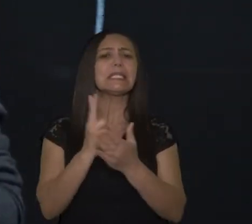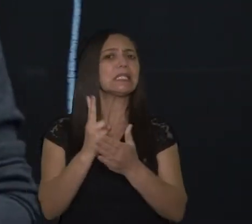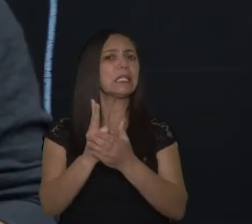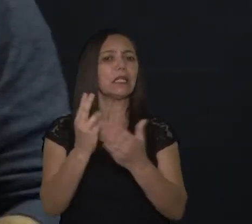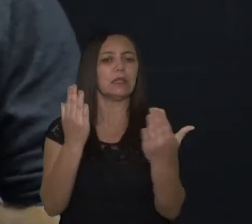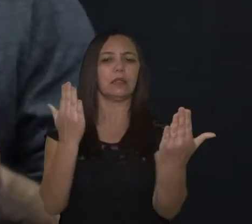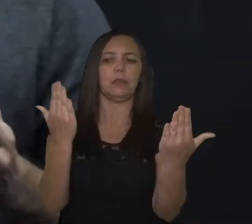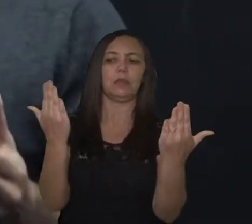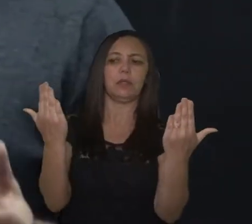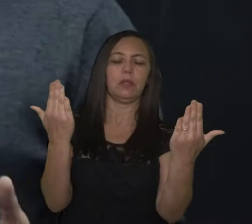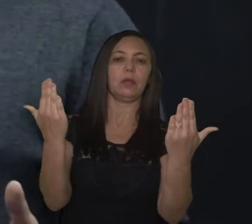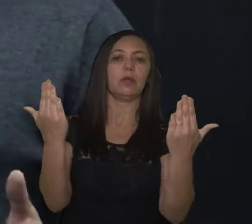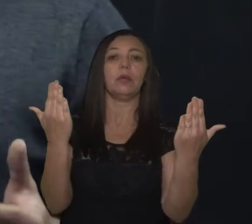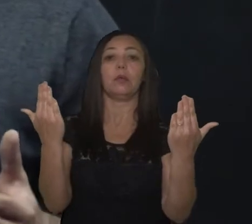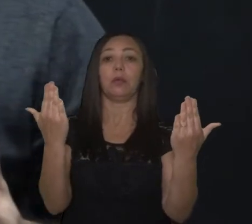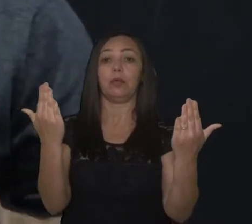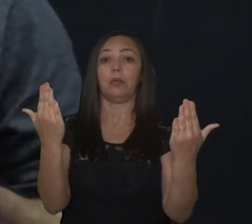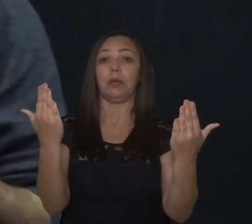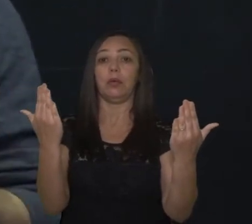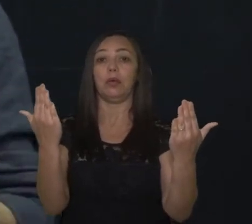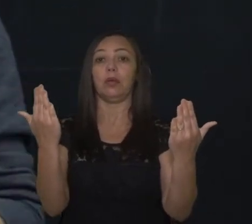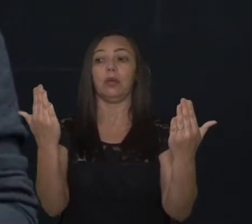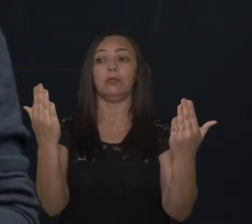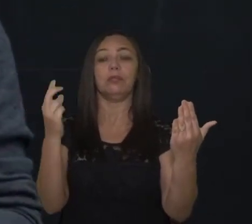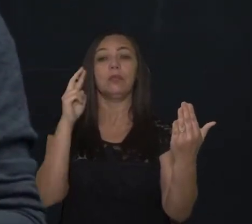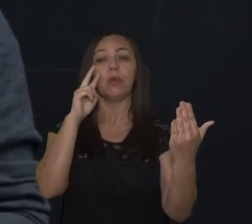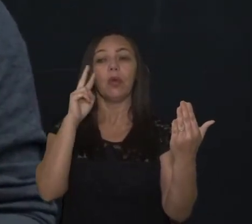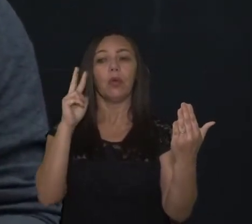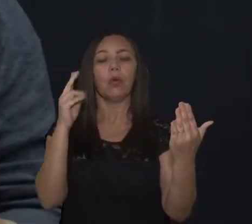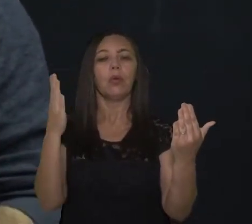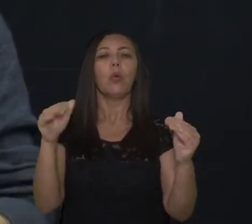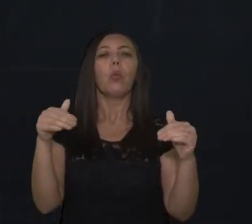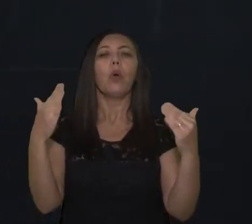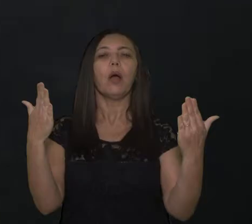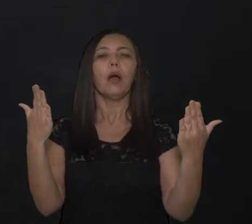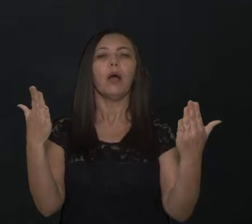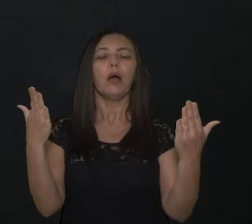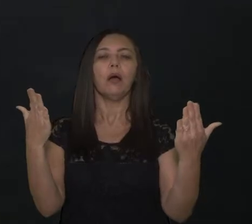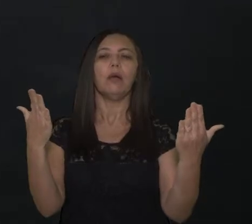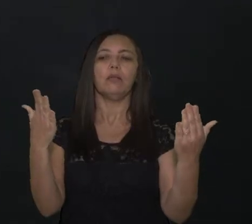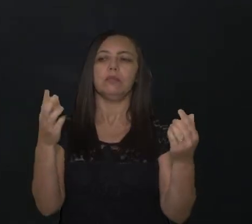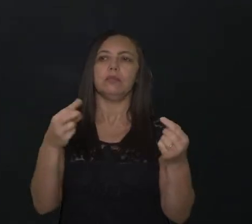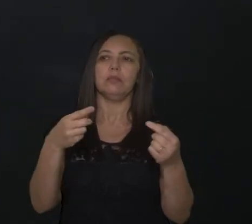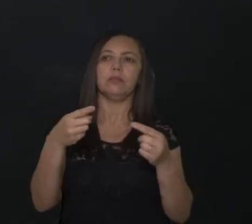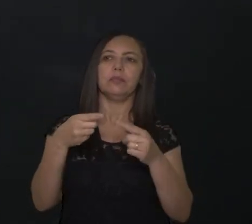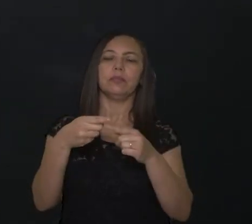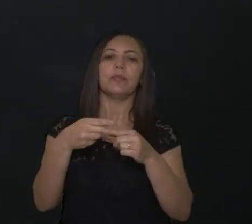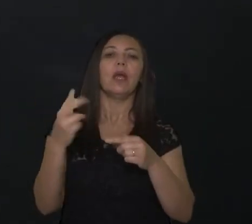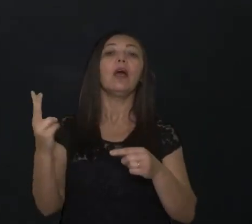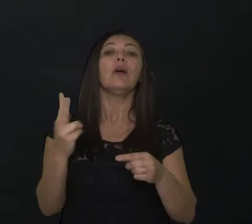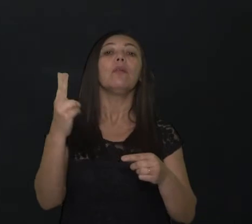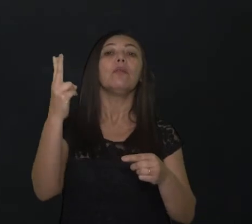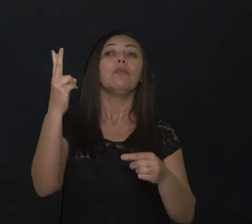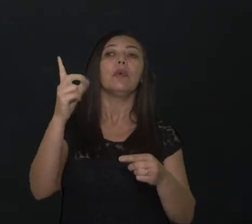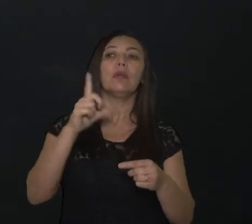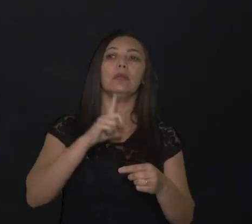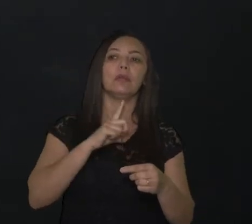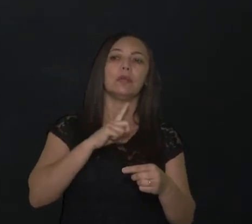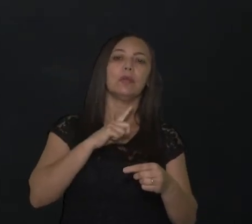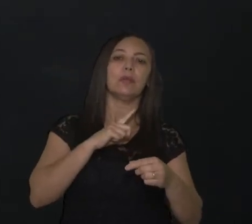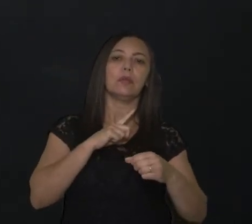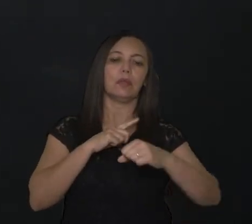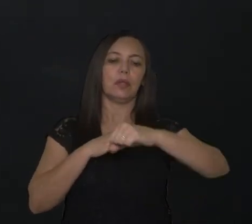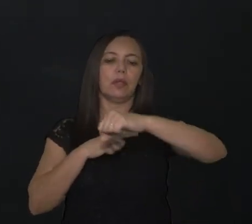essa comparação em relação aos seus denominadores. Quem são os denominadores? São os valores que